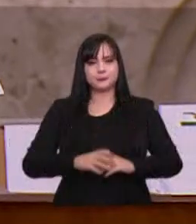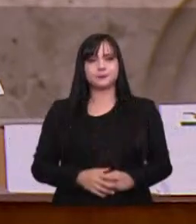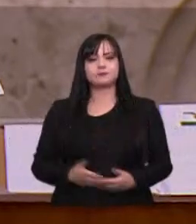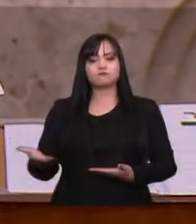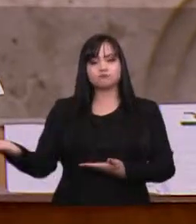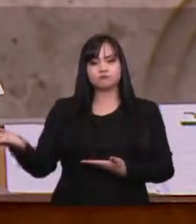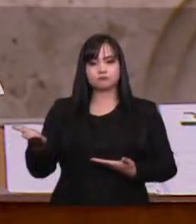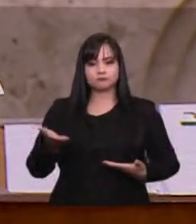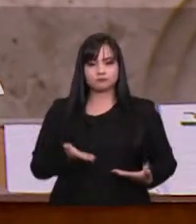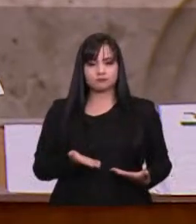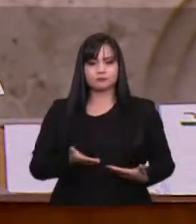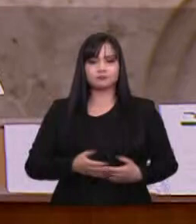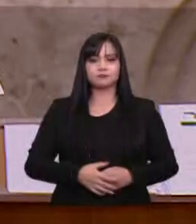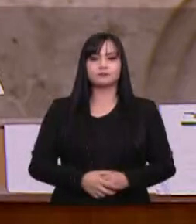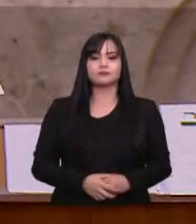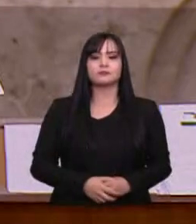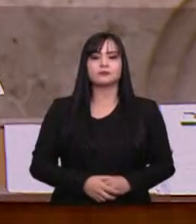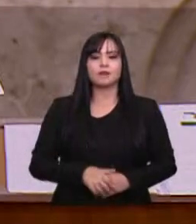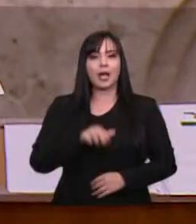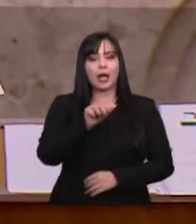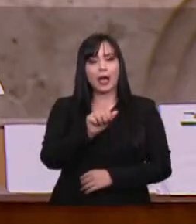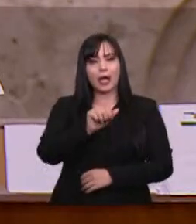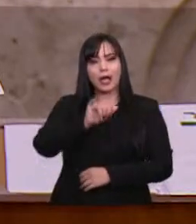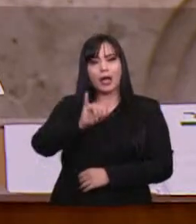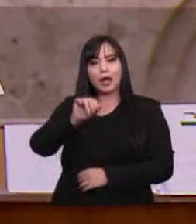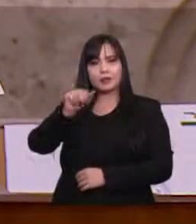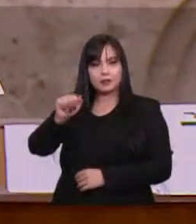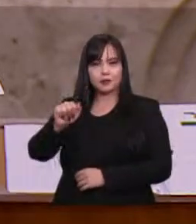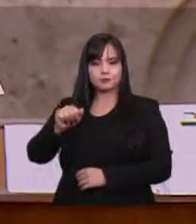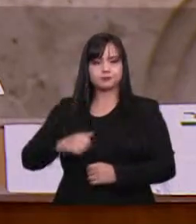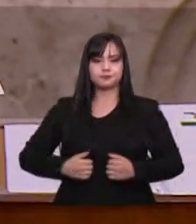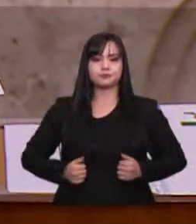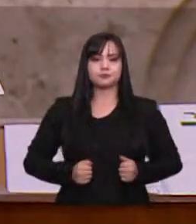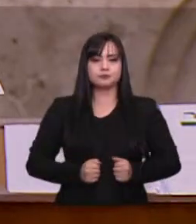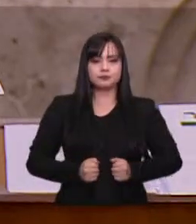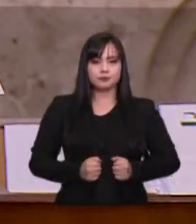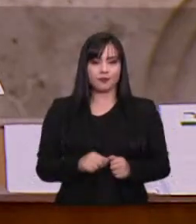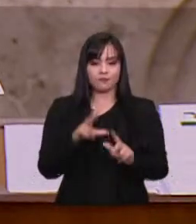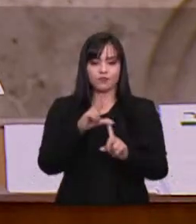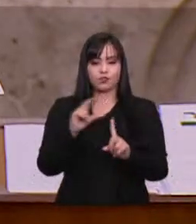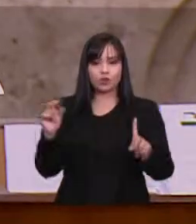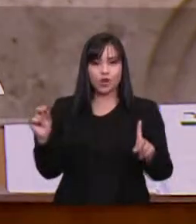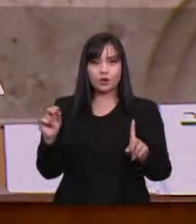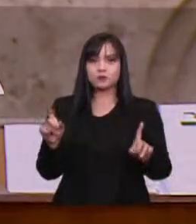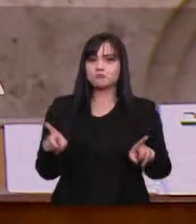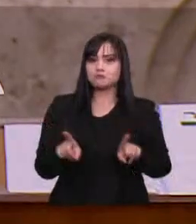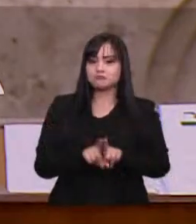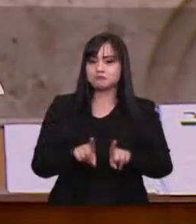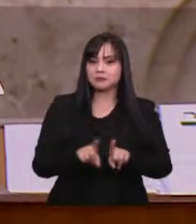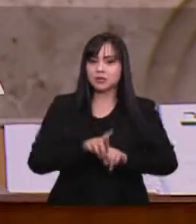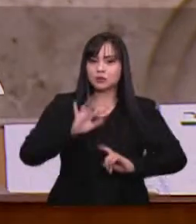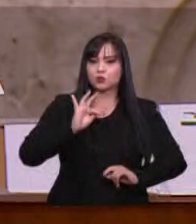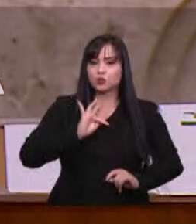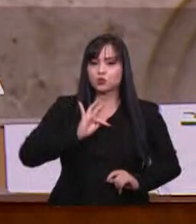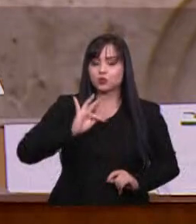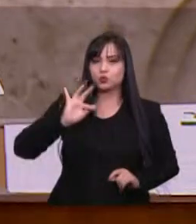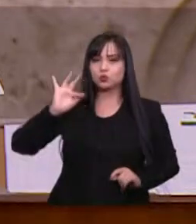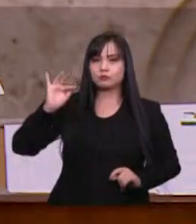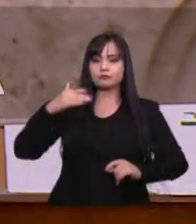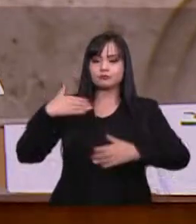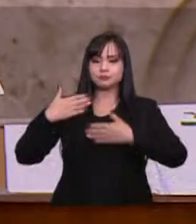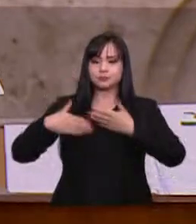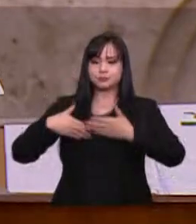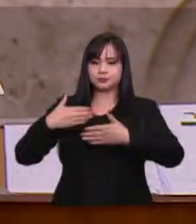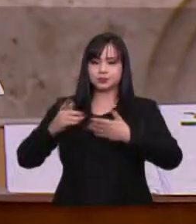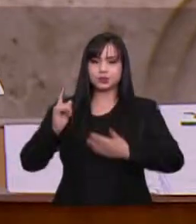trouxe pronta a área a Vitória e que por Óbvio no futuro e a